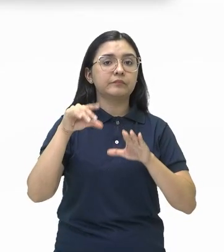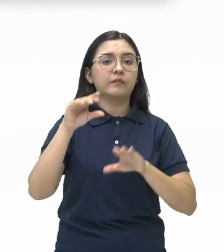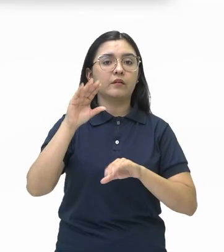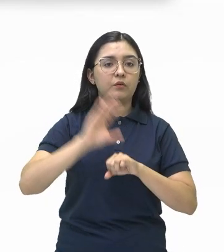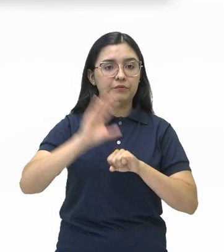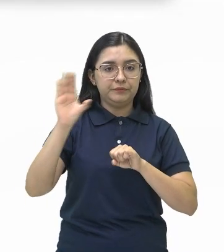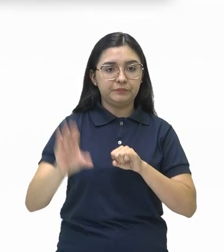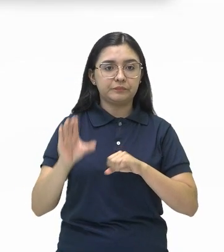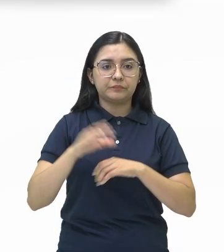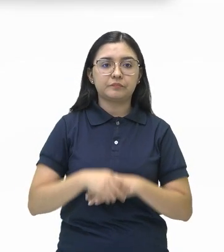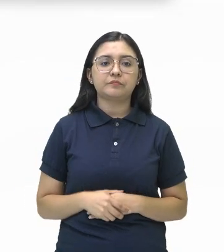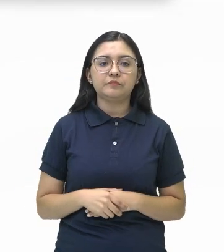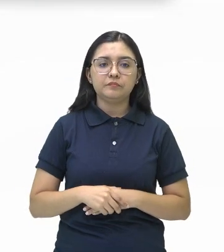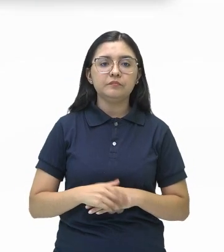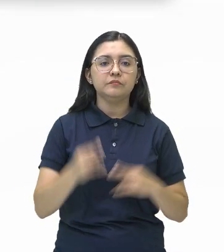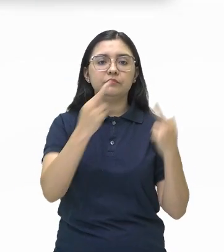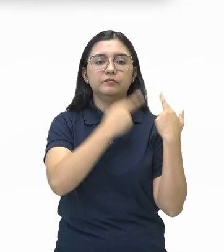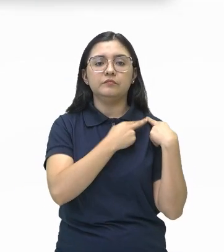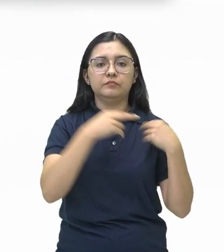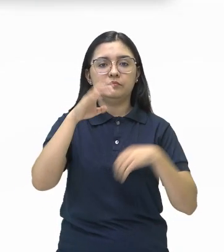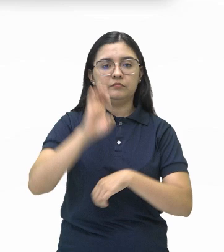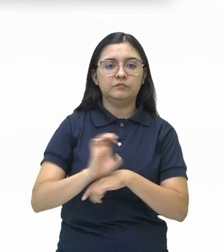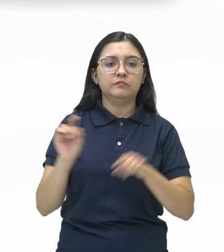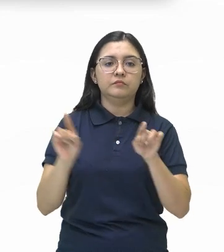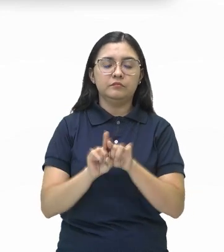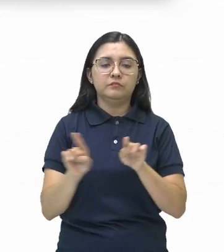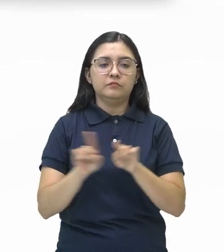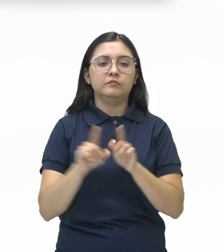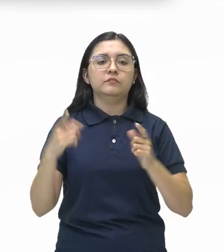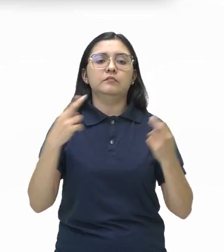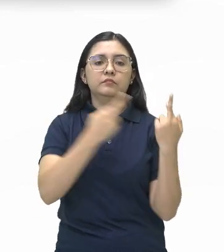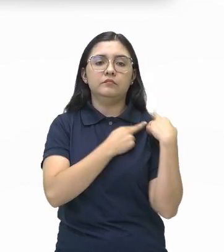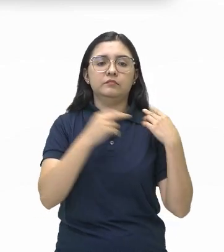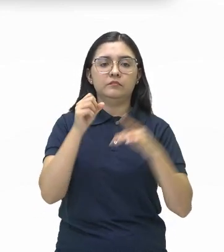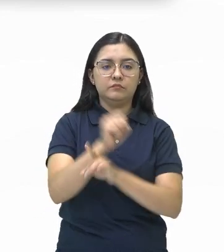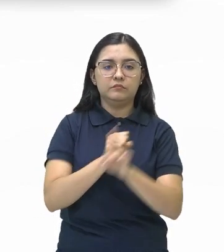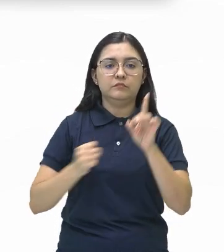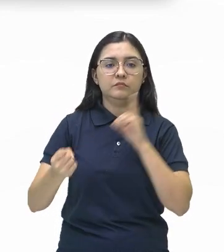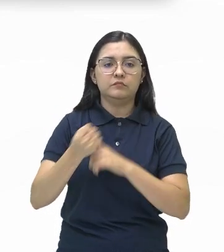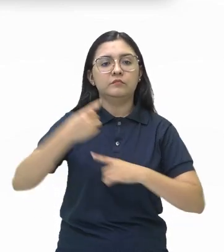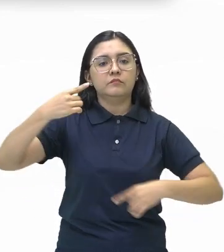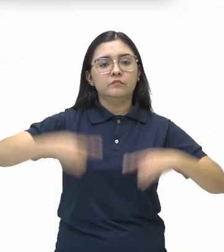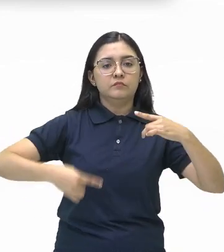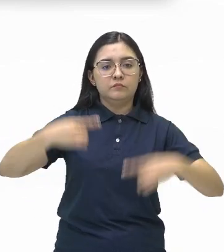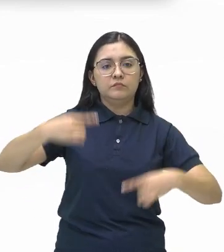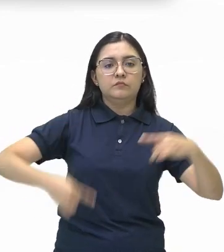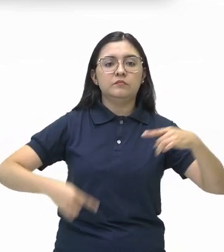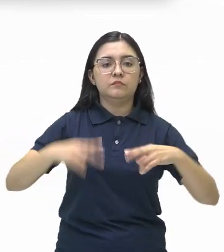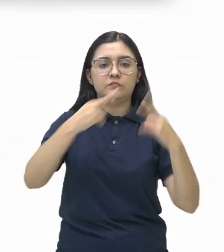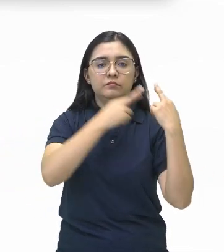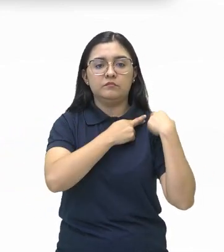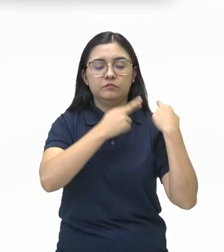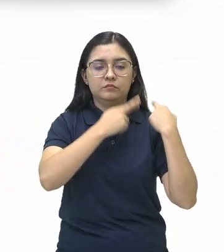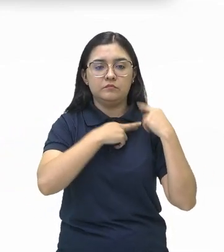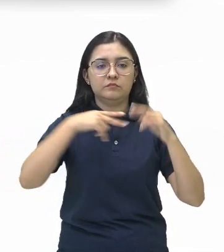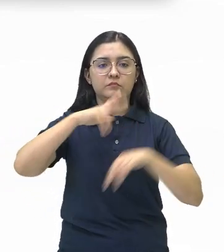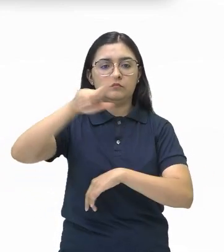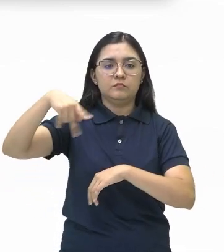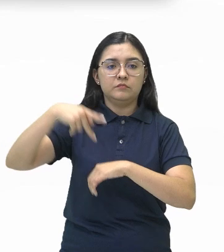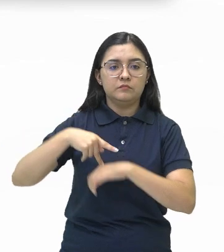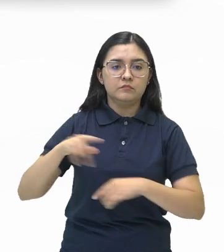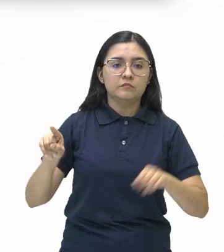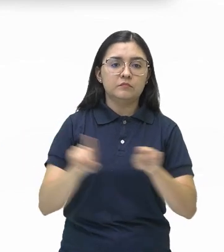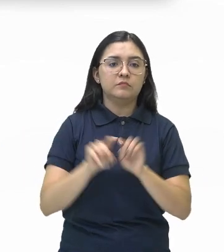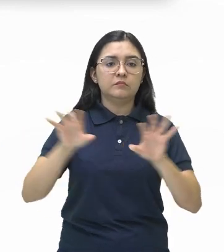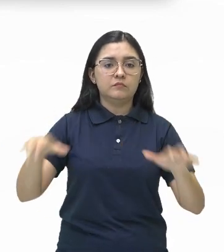certo? Dever do Estado e dever da sociedade. Discutir os deveres do Estado e da coletividade